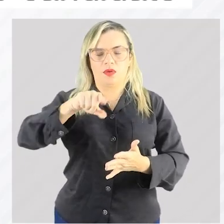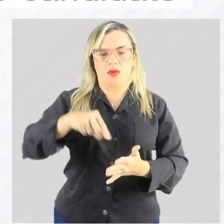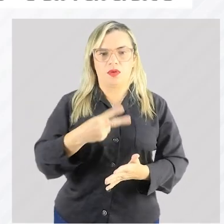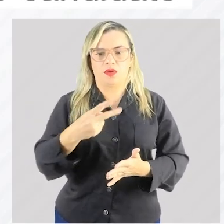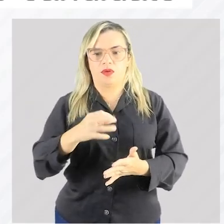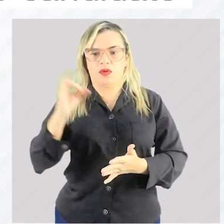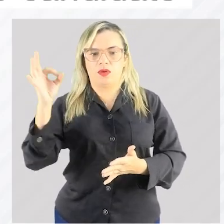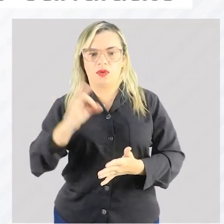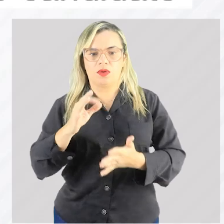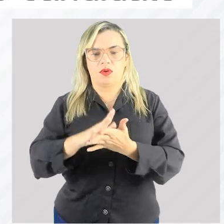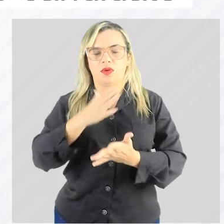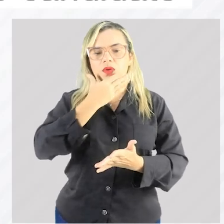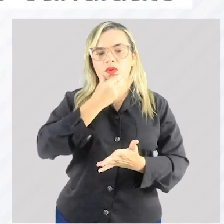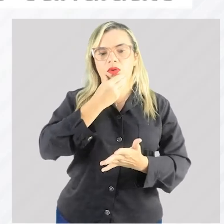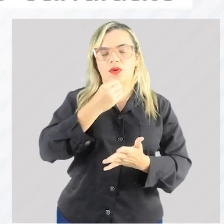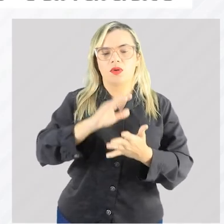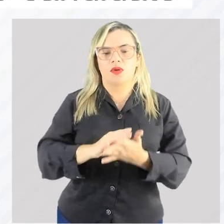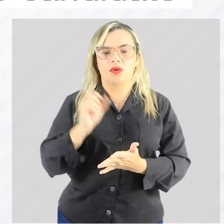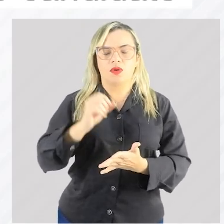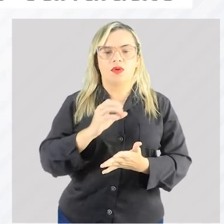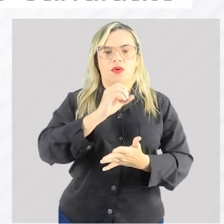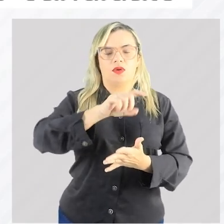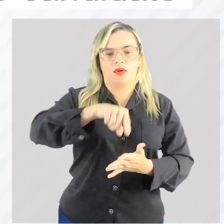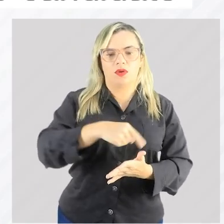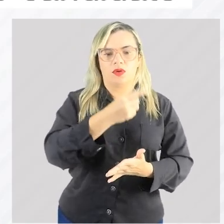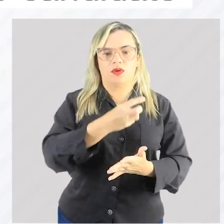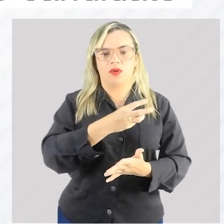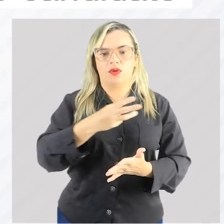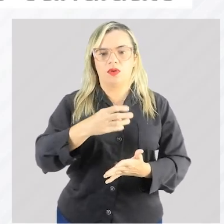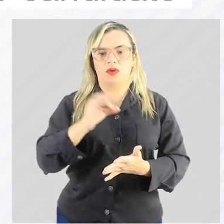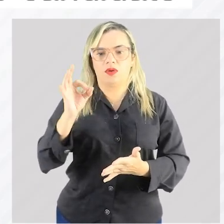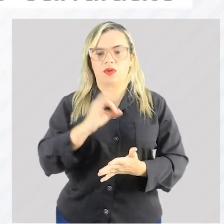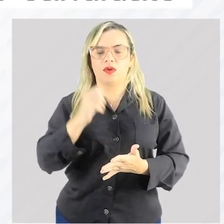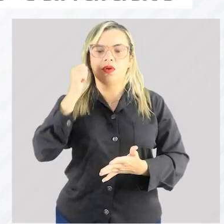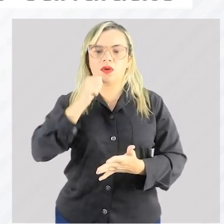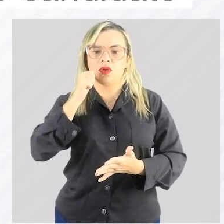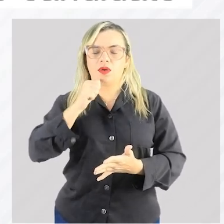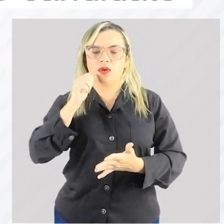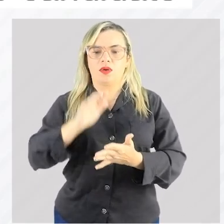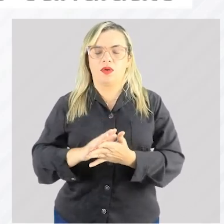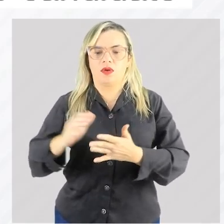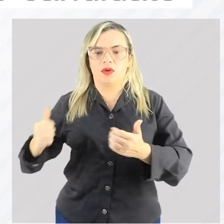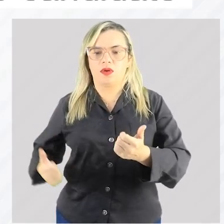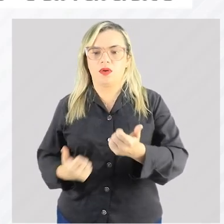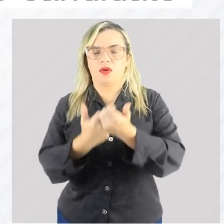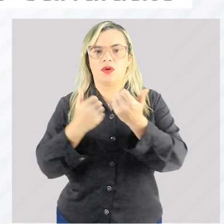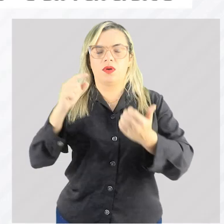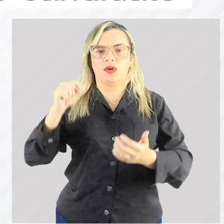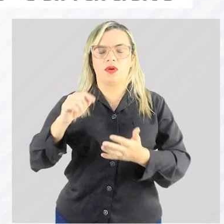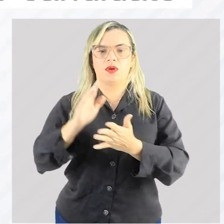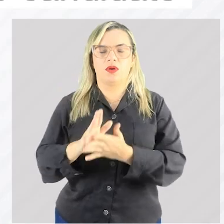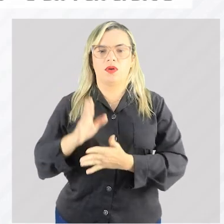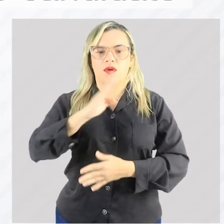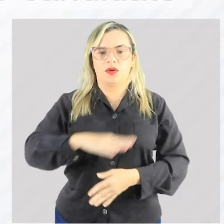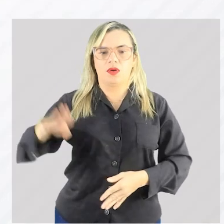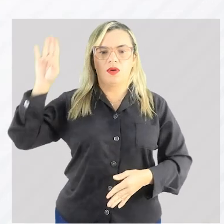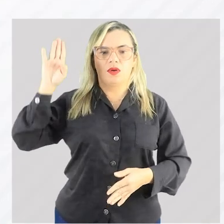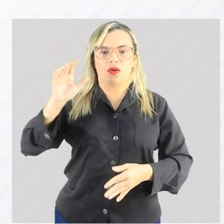dos homens e 0,33% das mulheres apoiam o candidato